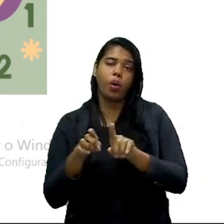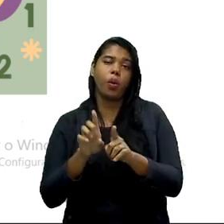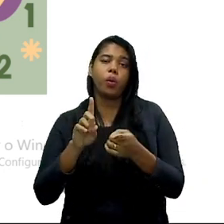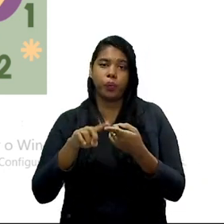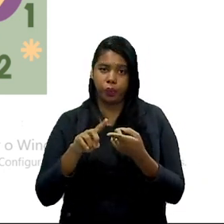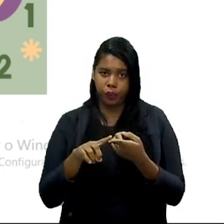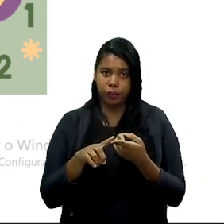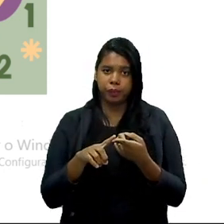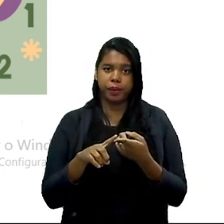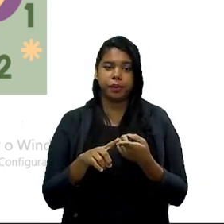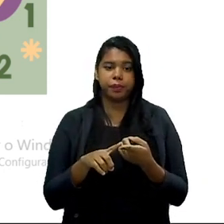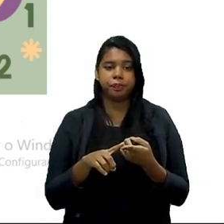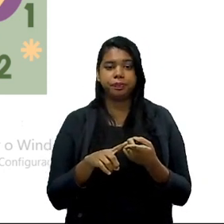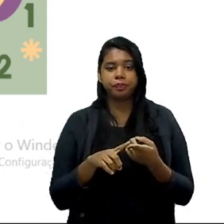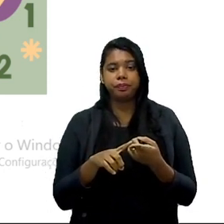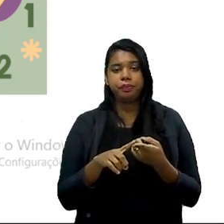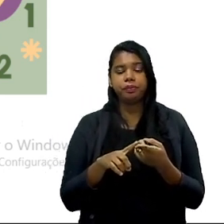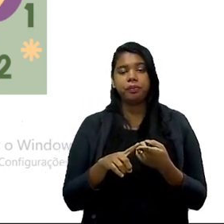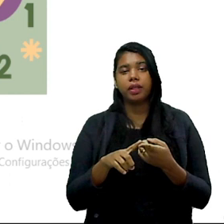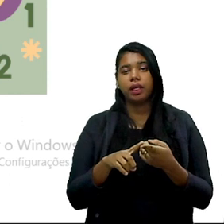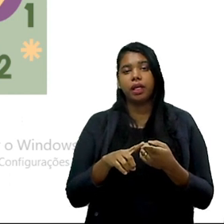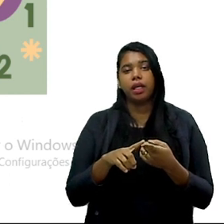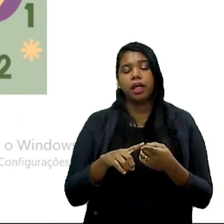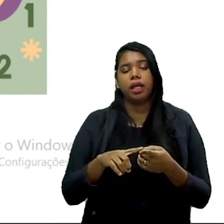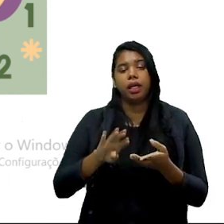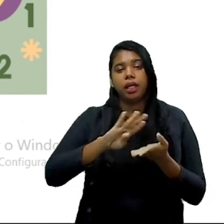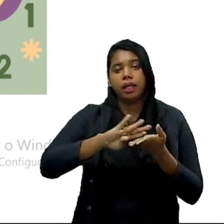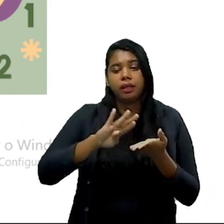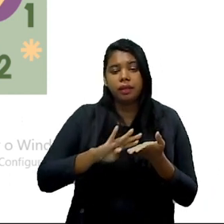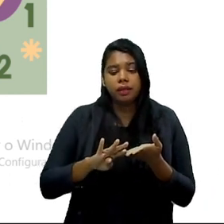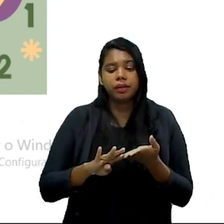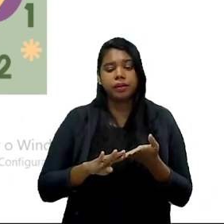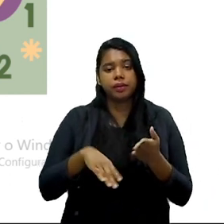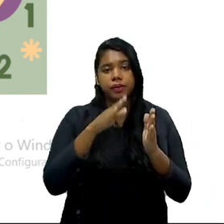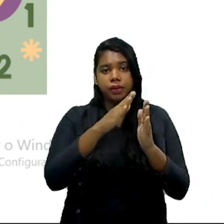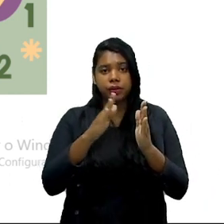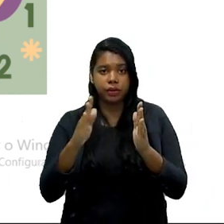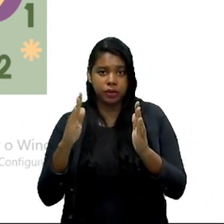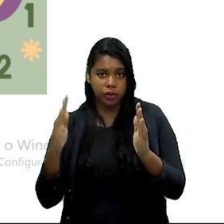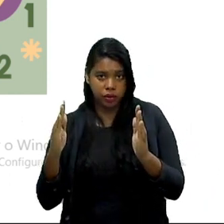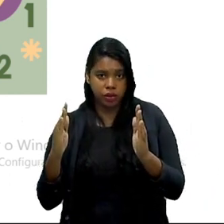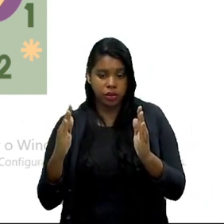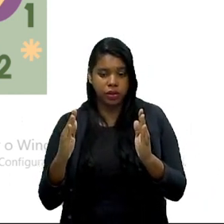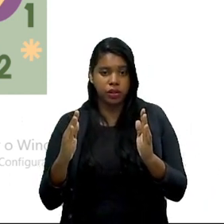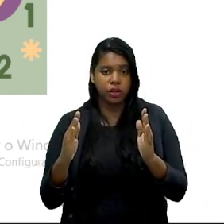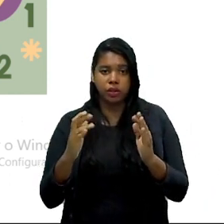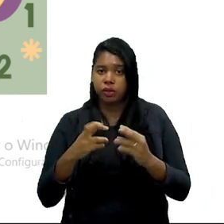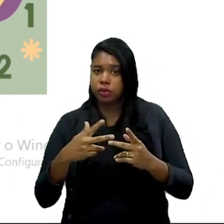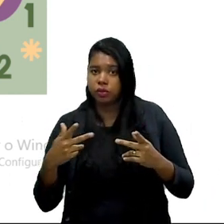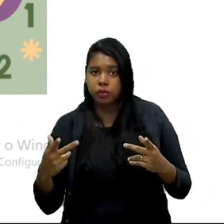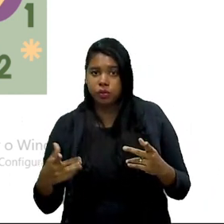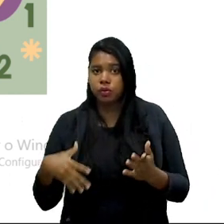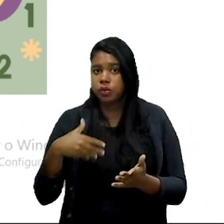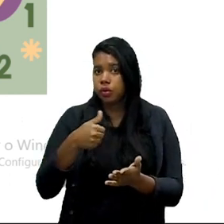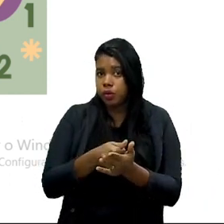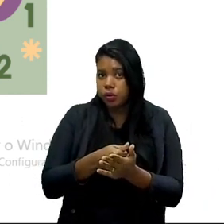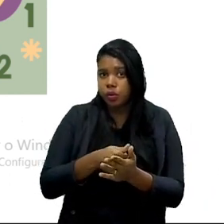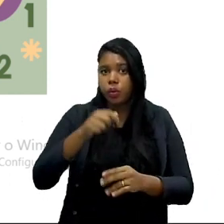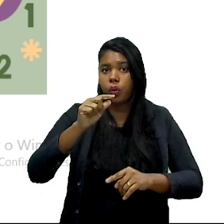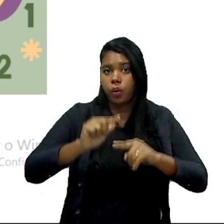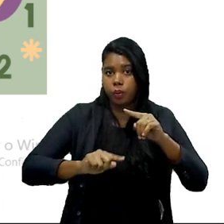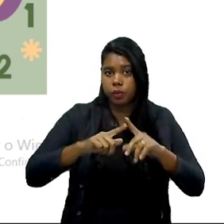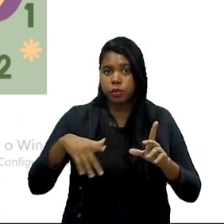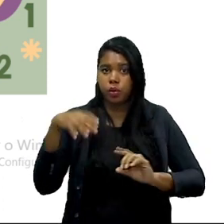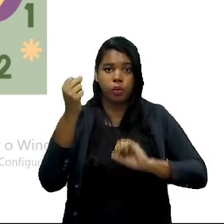no banco, os recursos investidos em estoques, as mercadorias disponíveis que ele tem, ou produtos